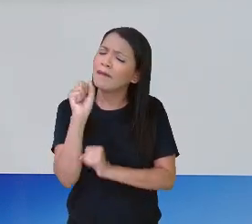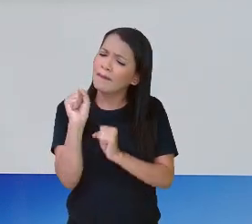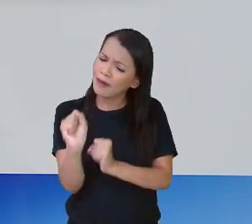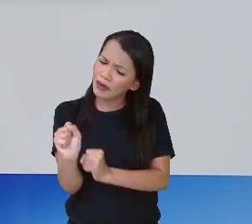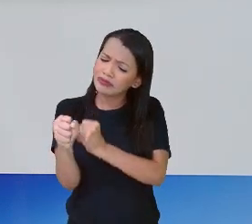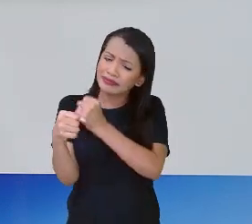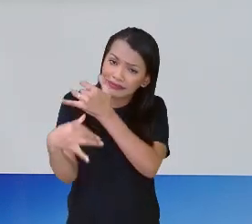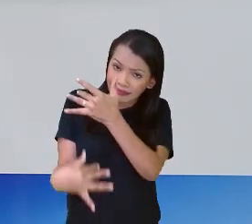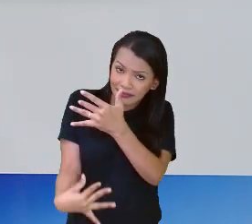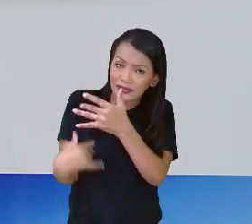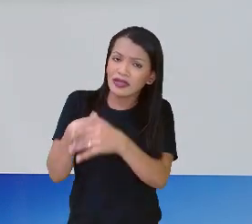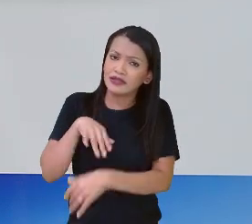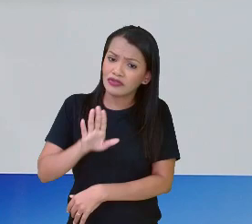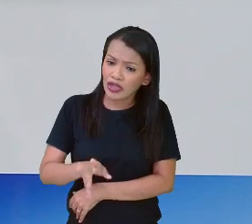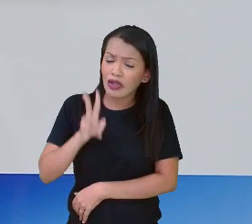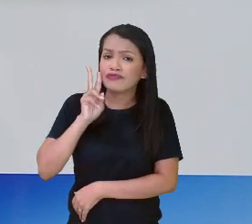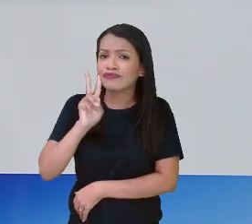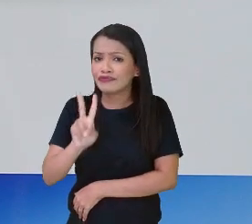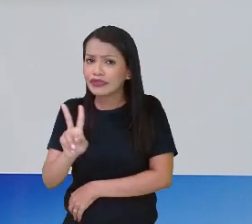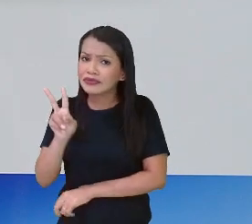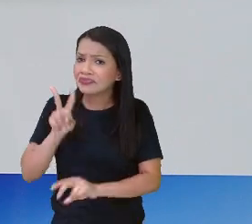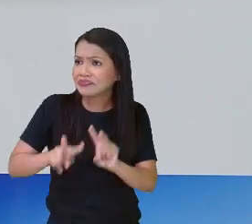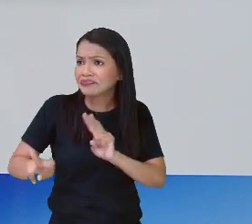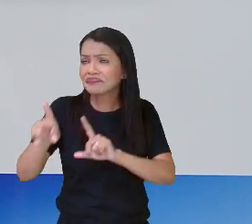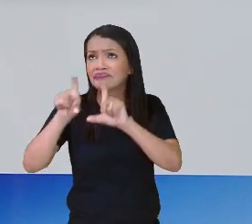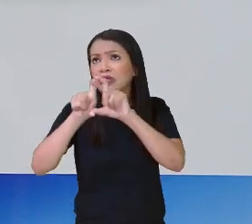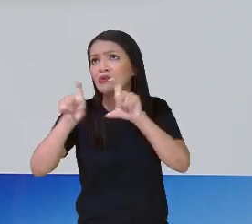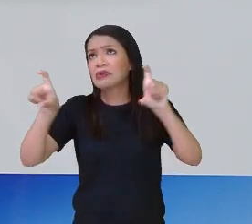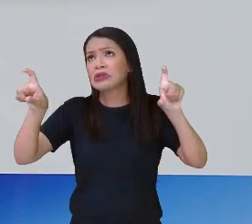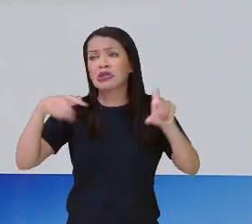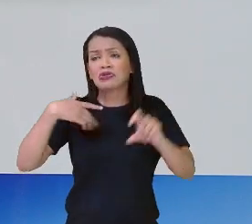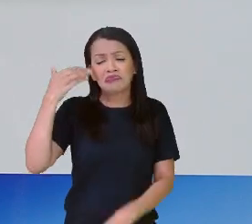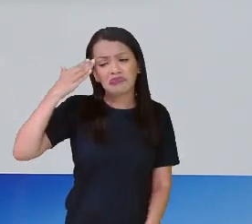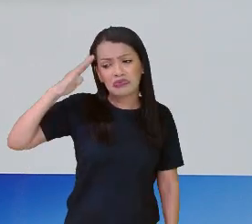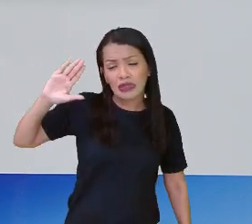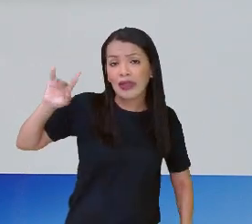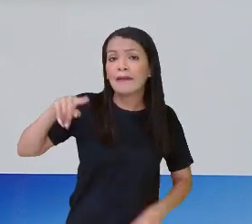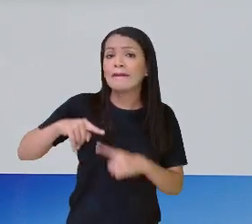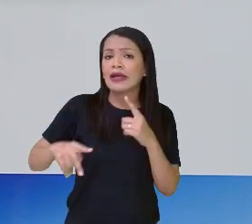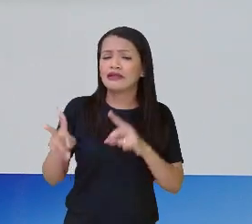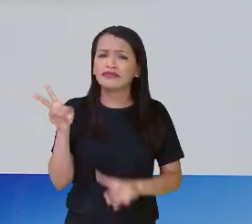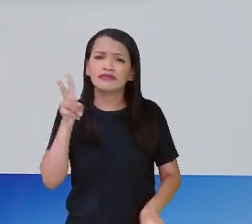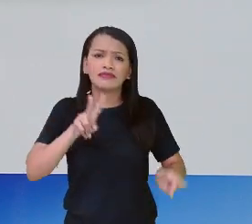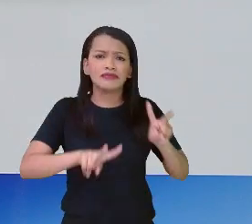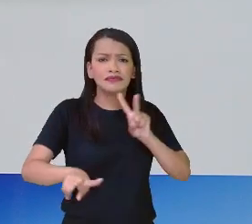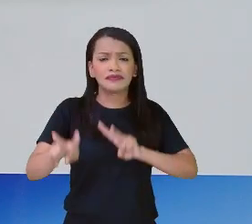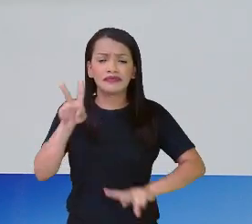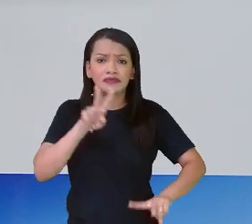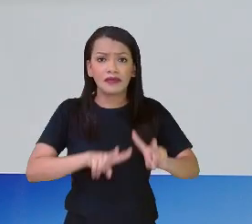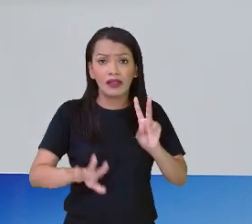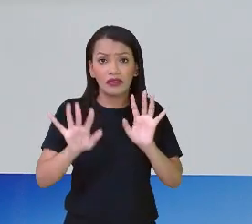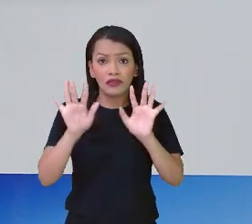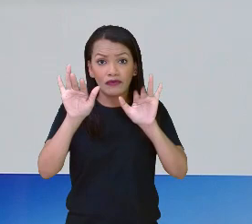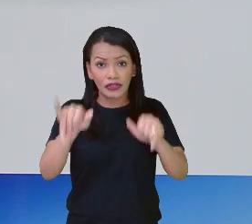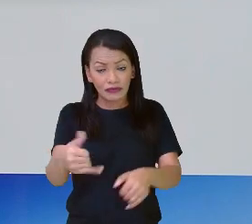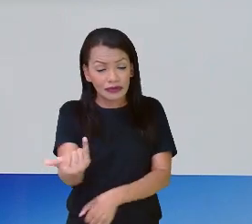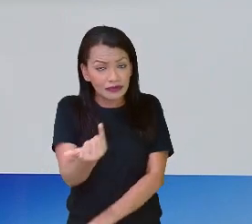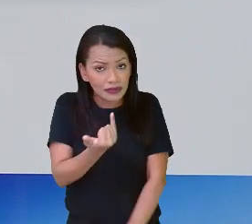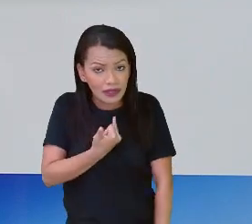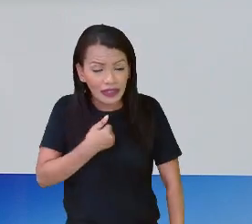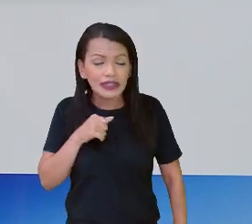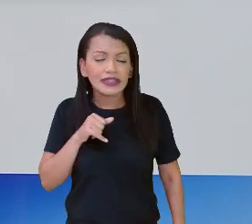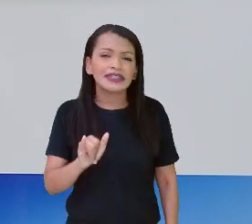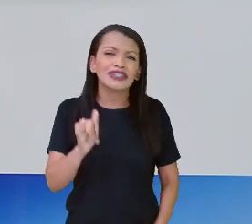história? Professora, assim, pelo título eu não lembro. Então, vai ouvindo aí, tá? Fica bem atento e no final você me diz tanto